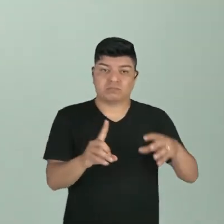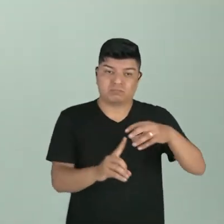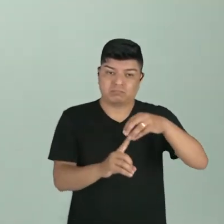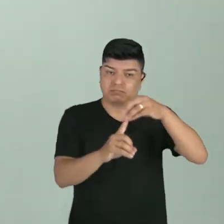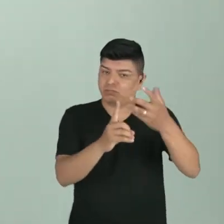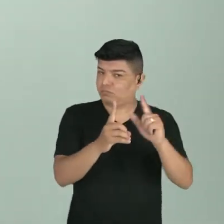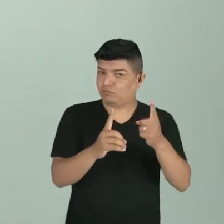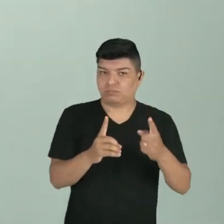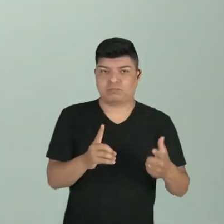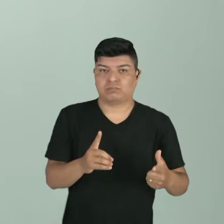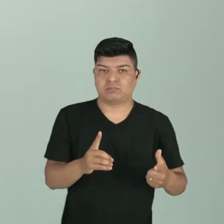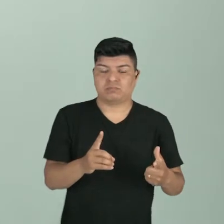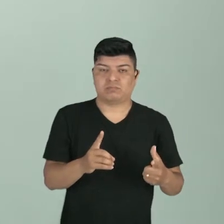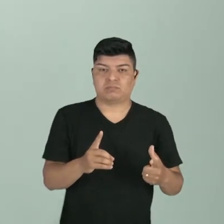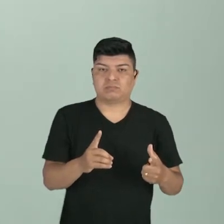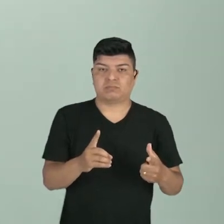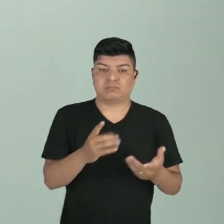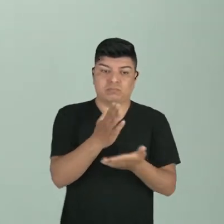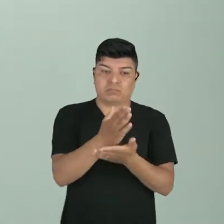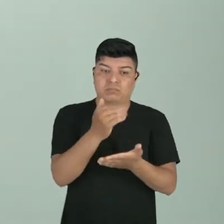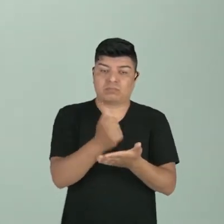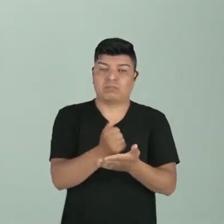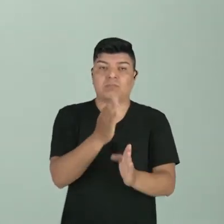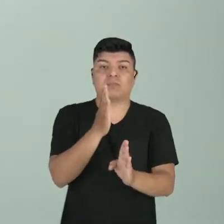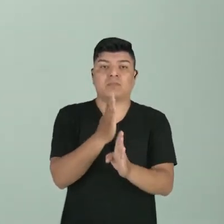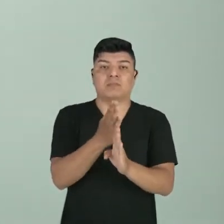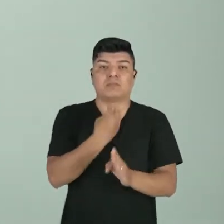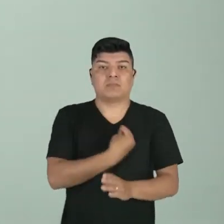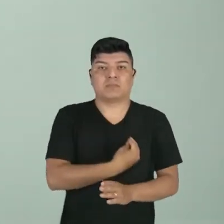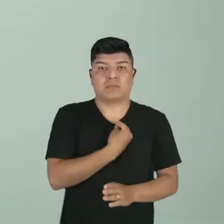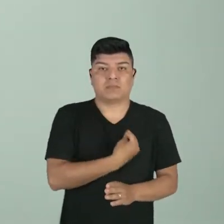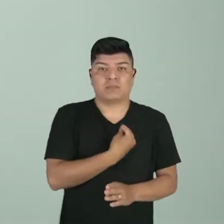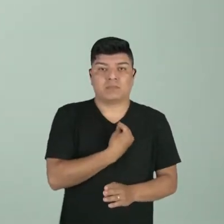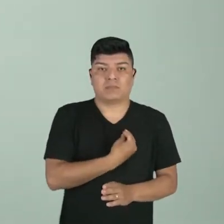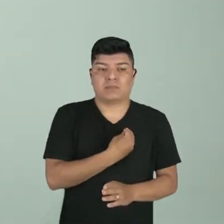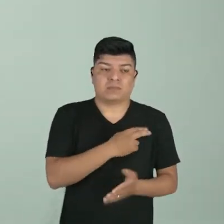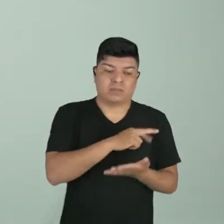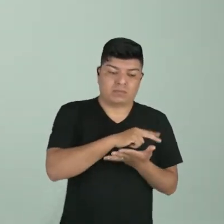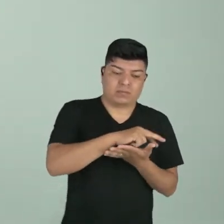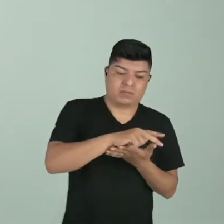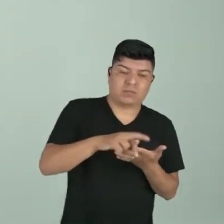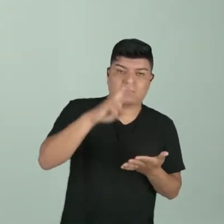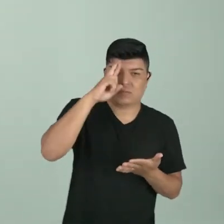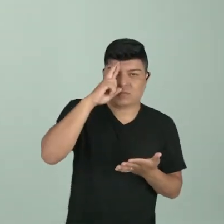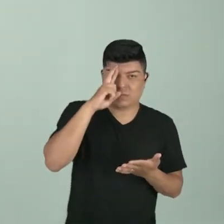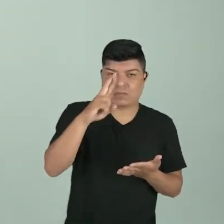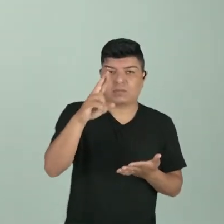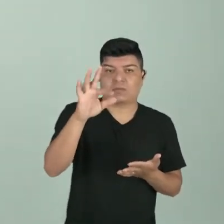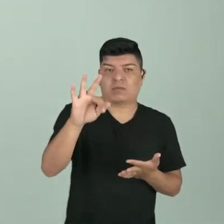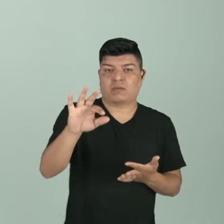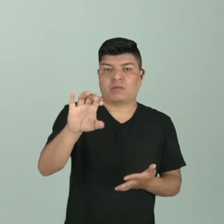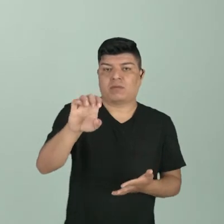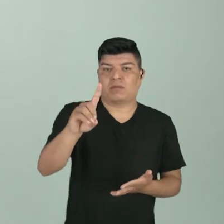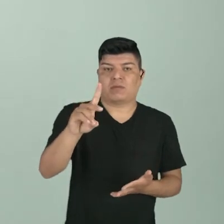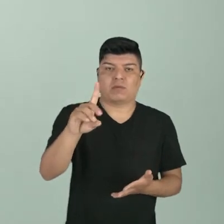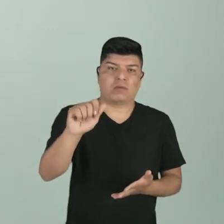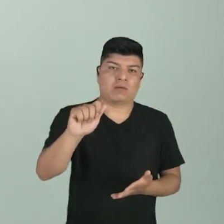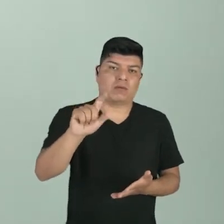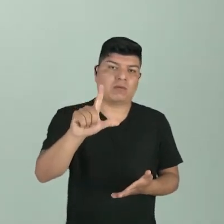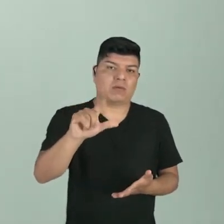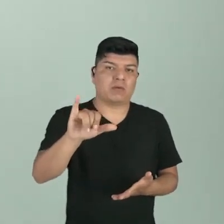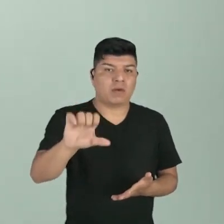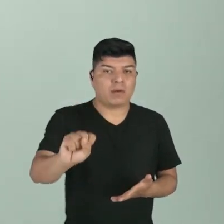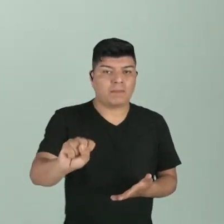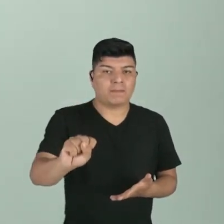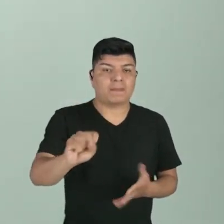descentralizado, ele estava fragmentado devido à existência desses vários senhores feudais, até porque